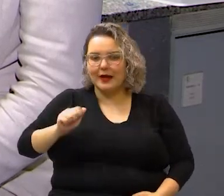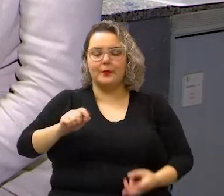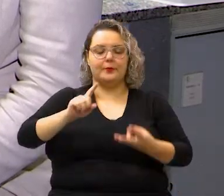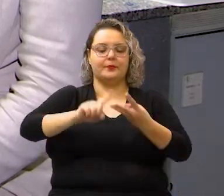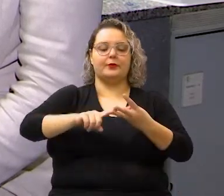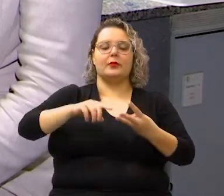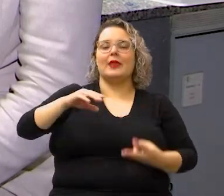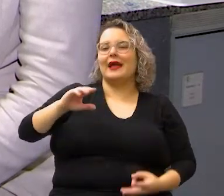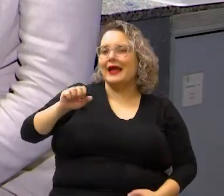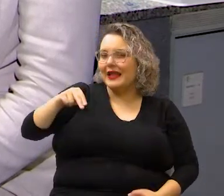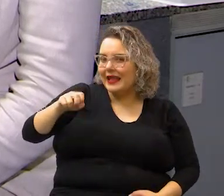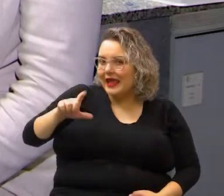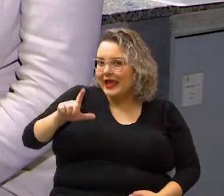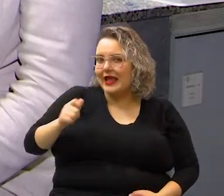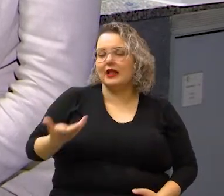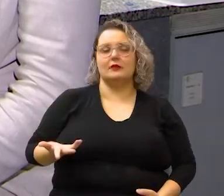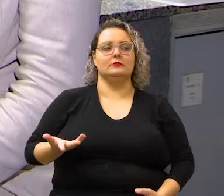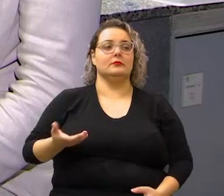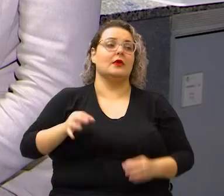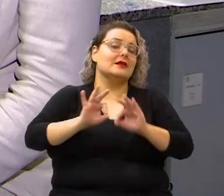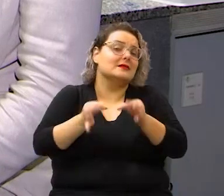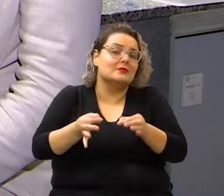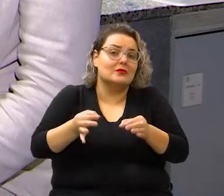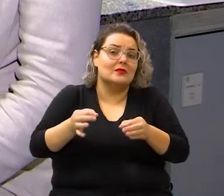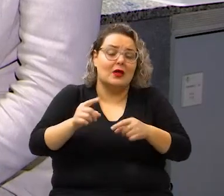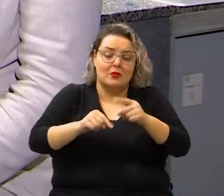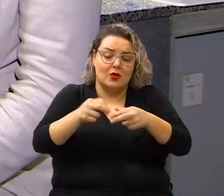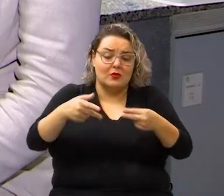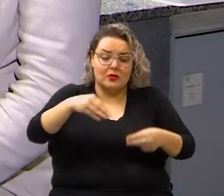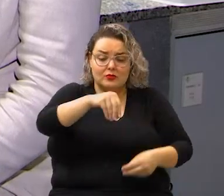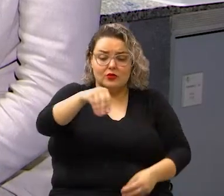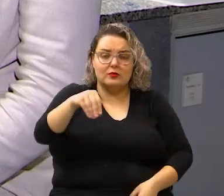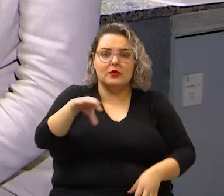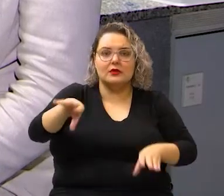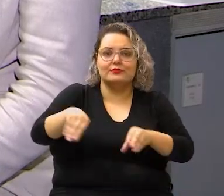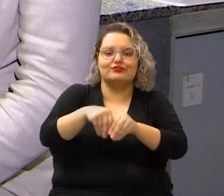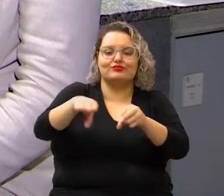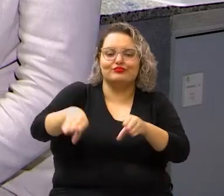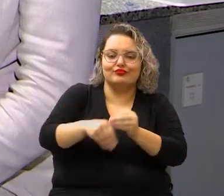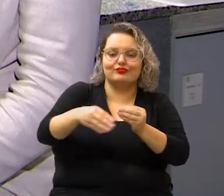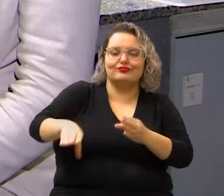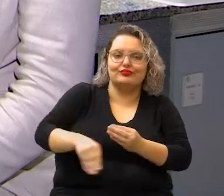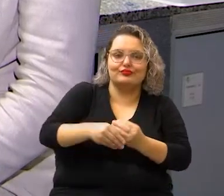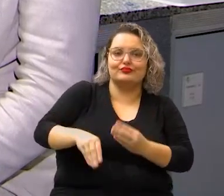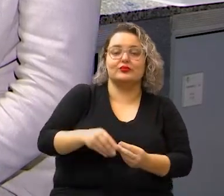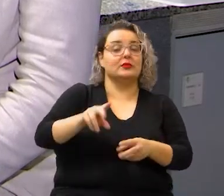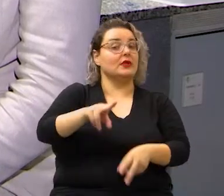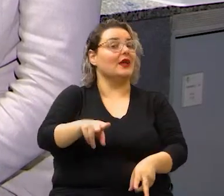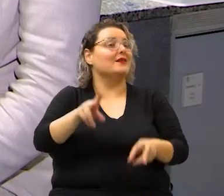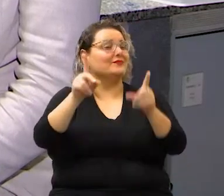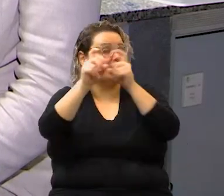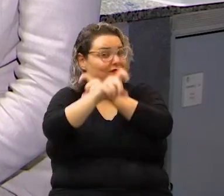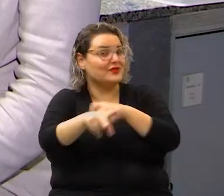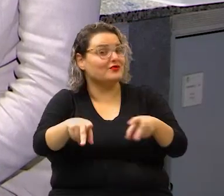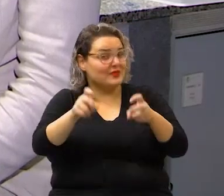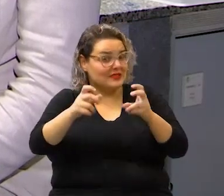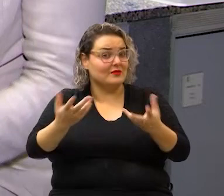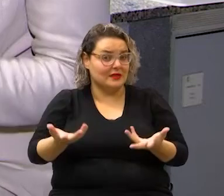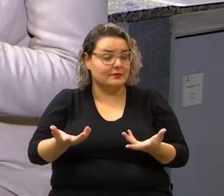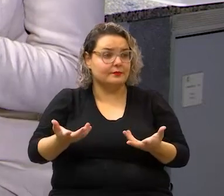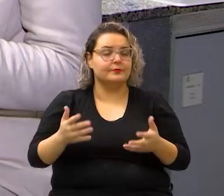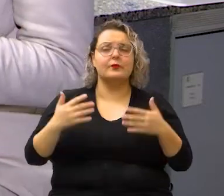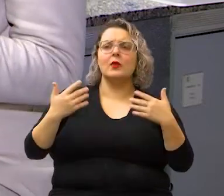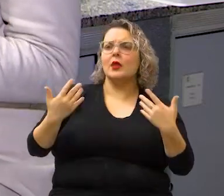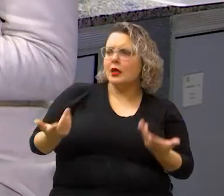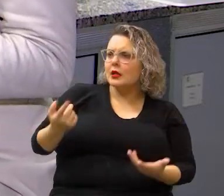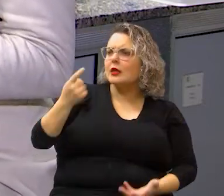adulteração, porque é muito simples, né? Um produto em pó, então você pode adicionar várias coisas ali que é difícil de identificar.